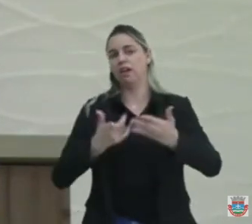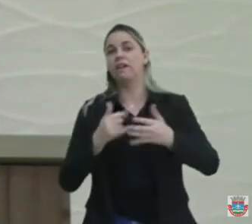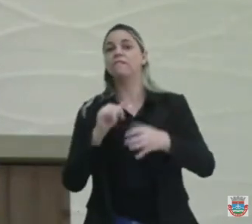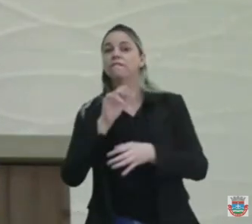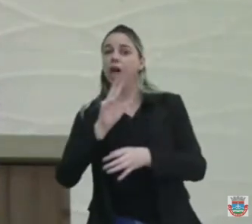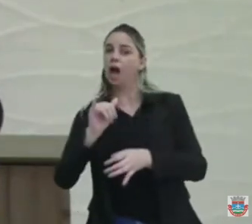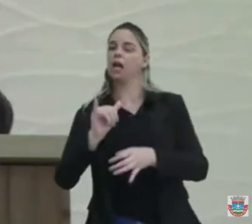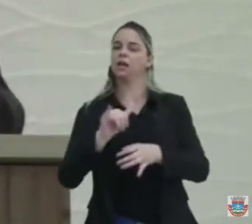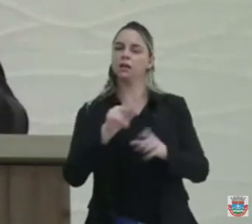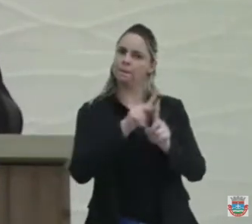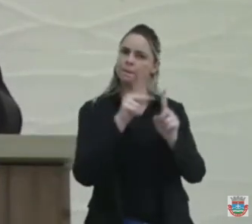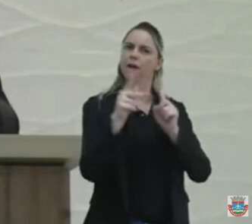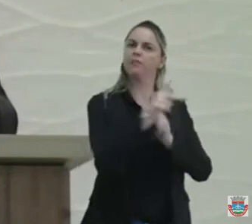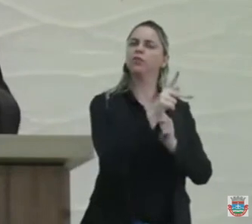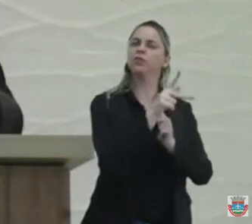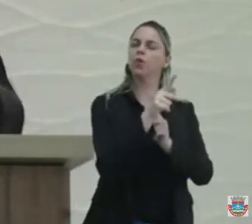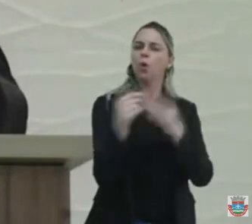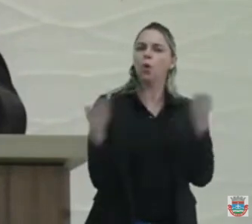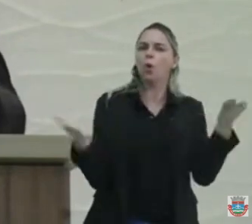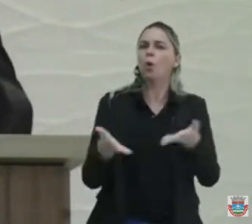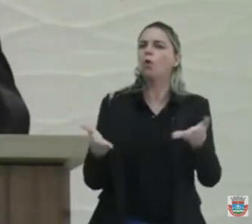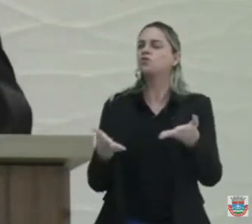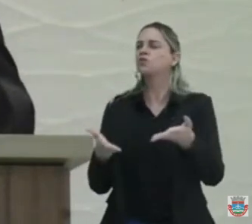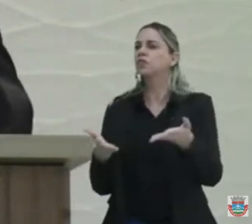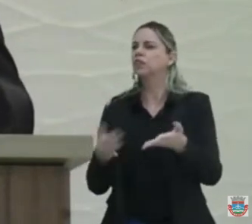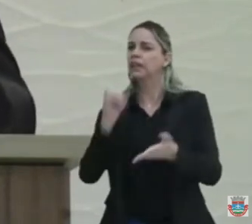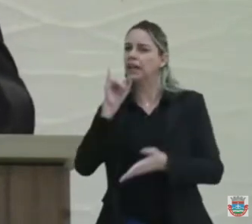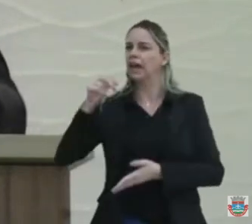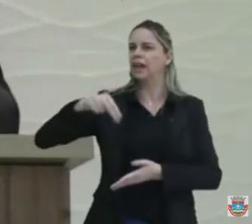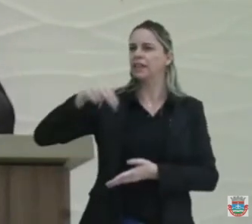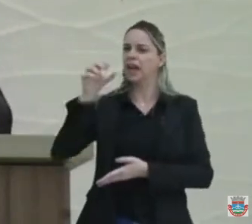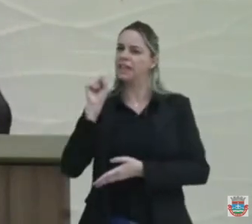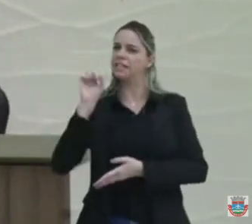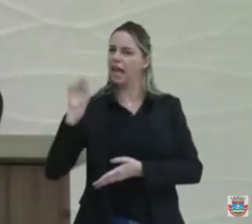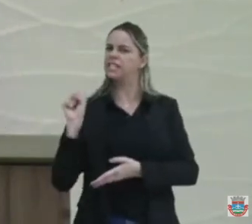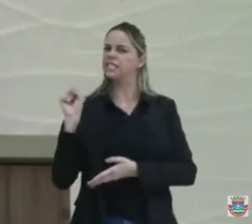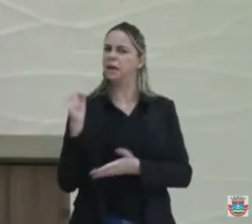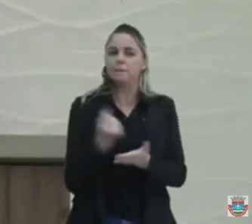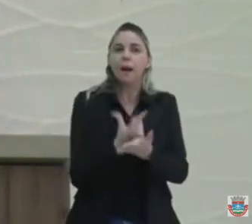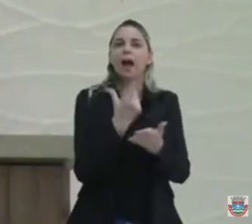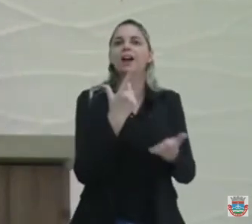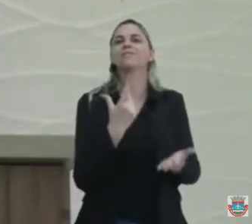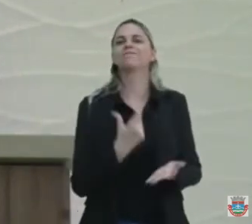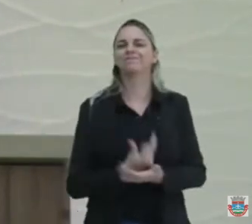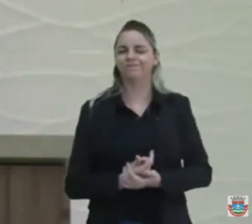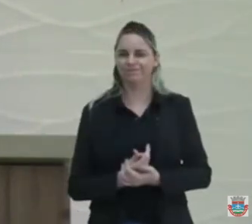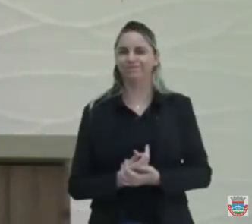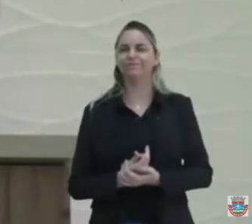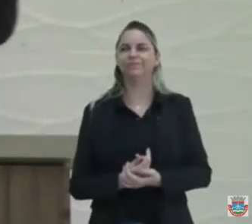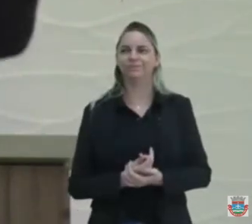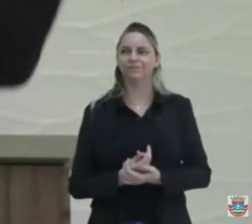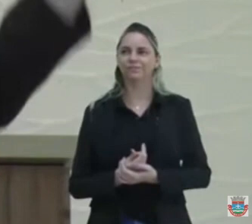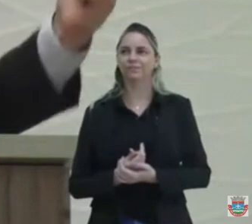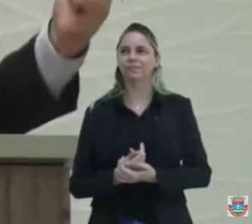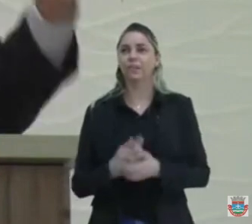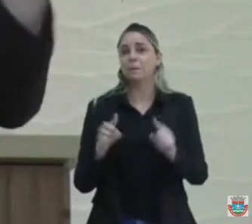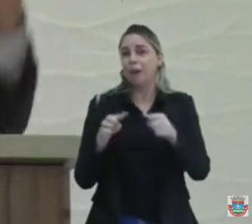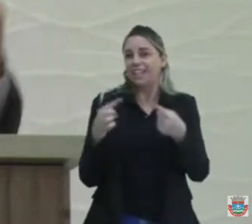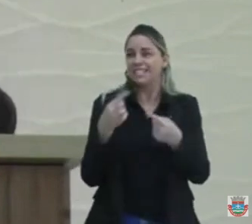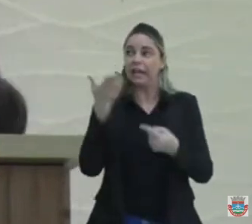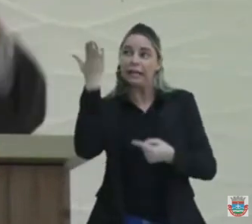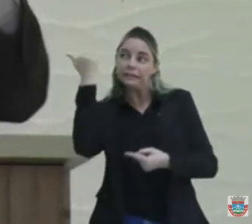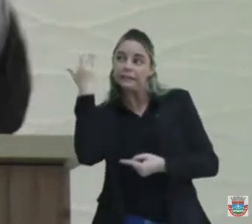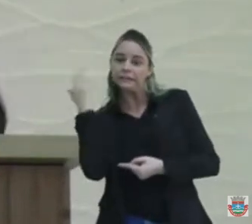inseridos no Prevuna, que hoje paga INSS, tá certo? Mas a antiga gestão